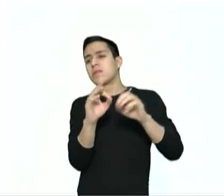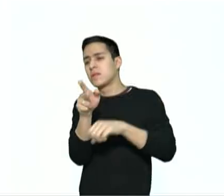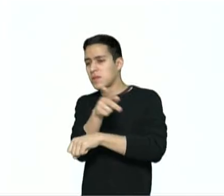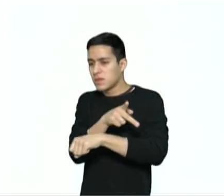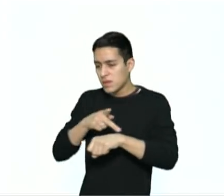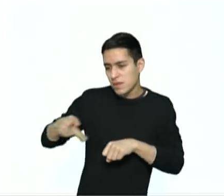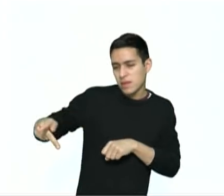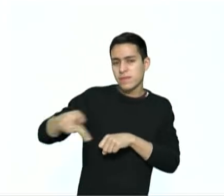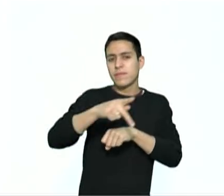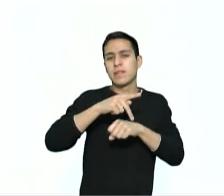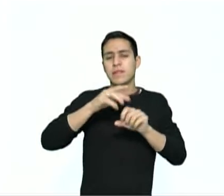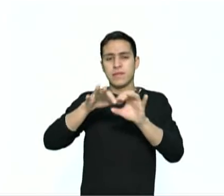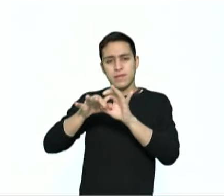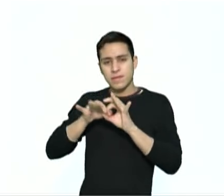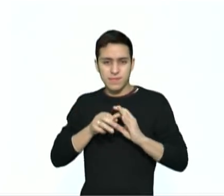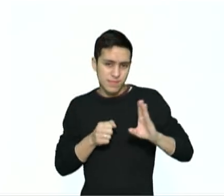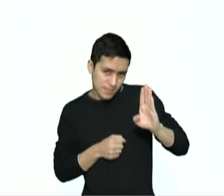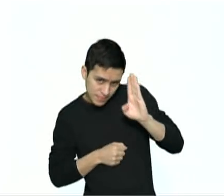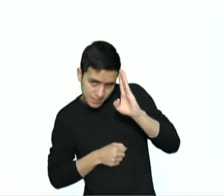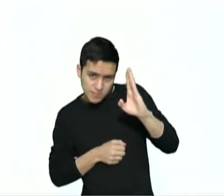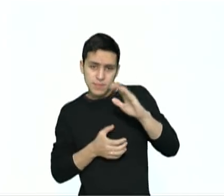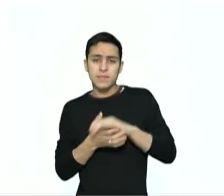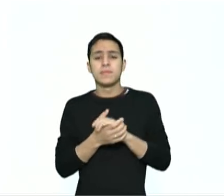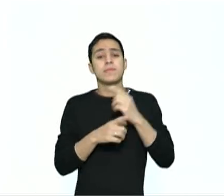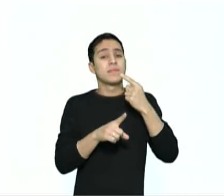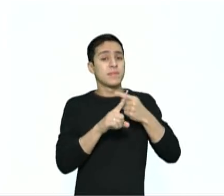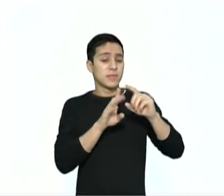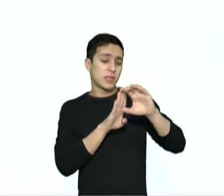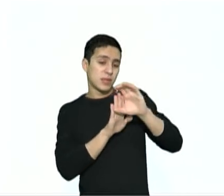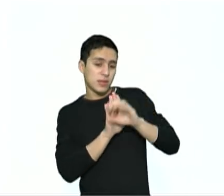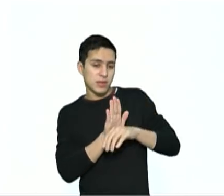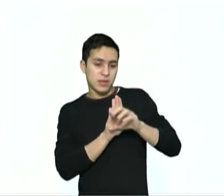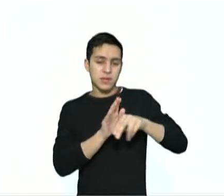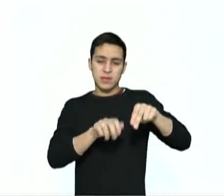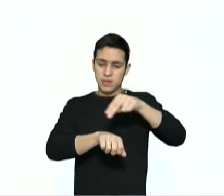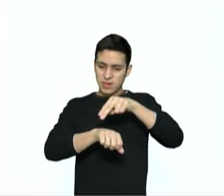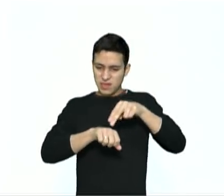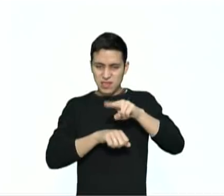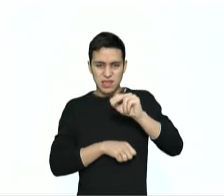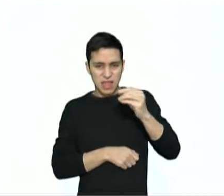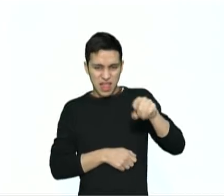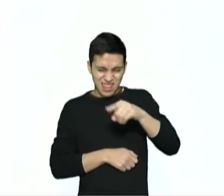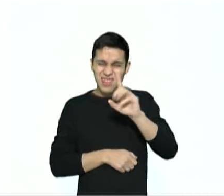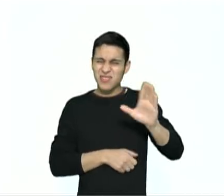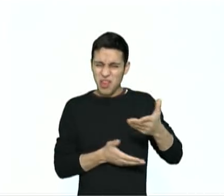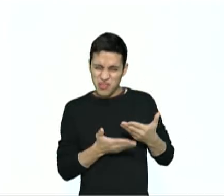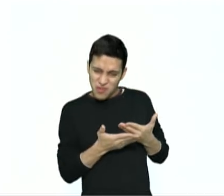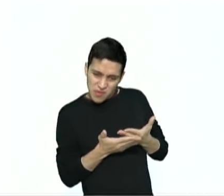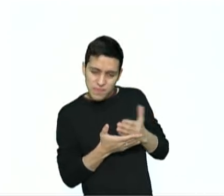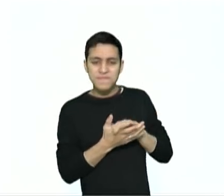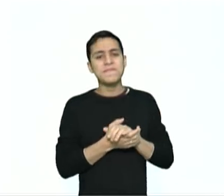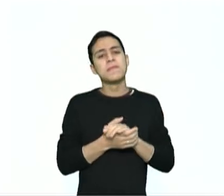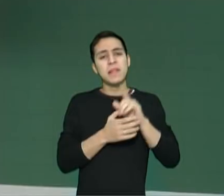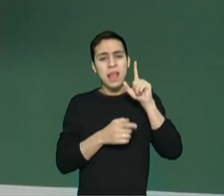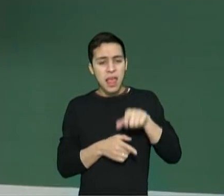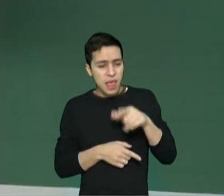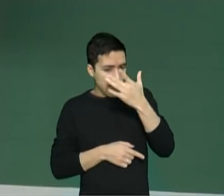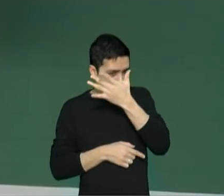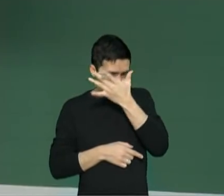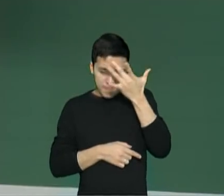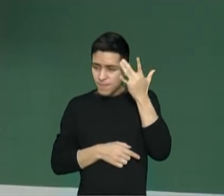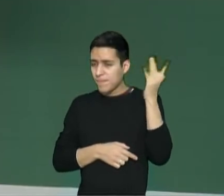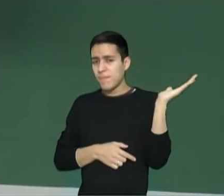Nações Unidas, principalmente porque a gente conceituou a palavra nação anteriormente e falamos em conjunto de